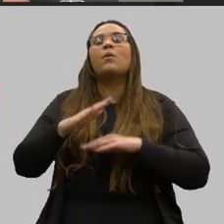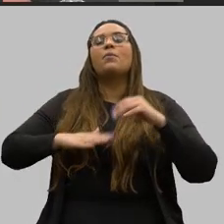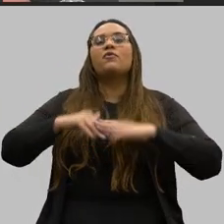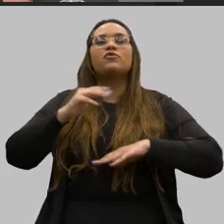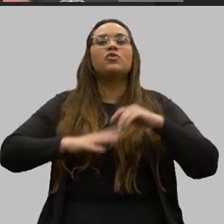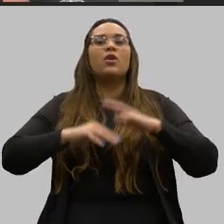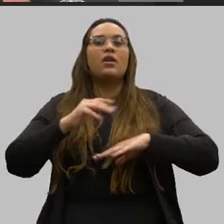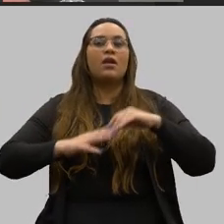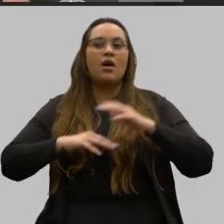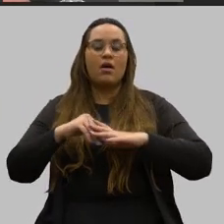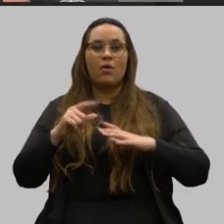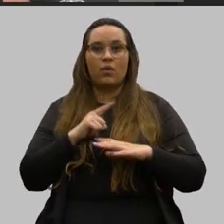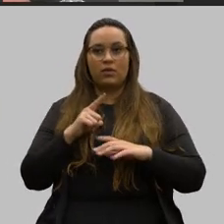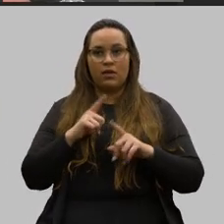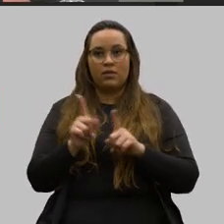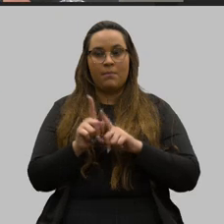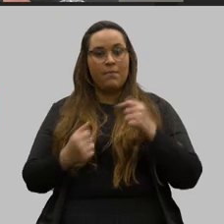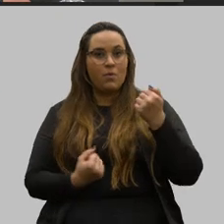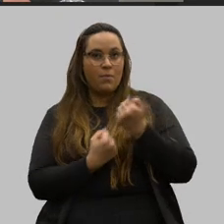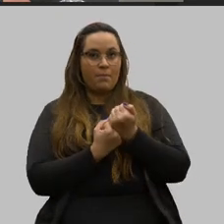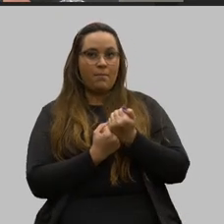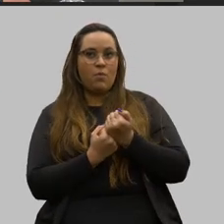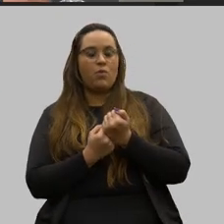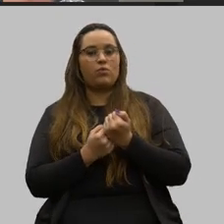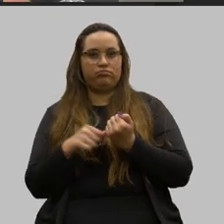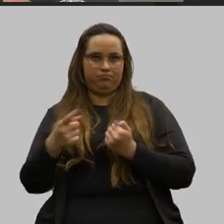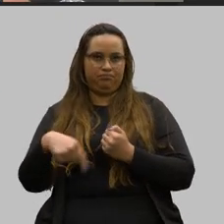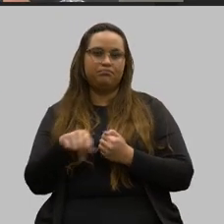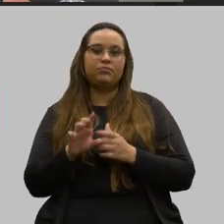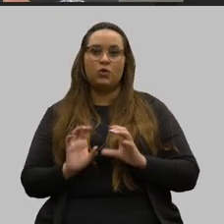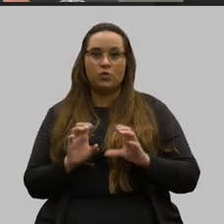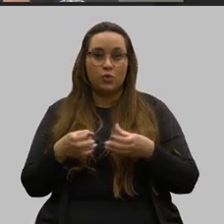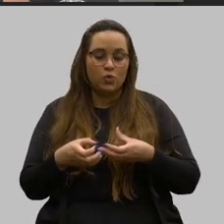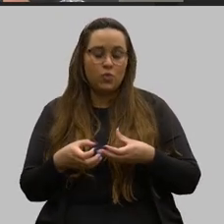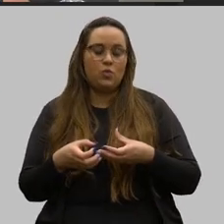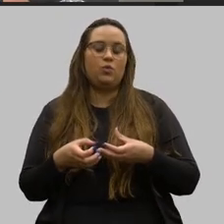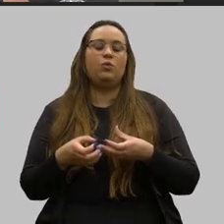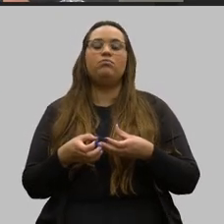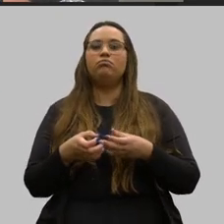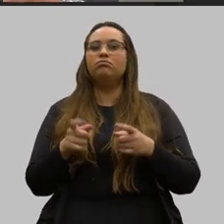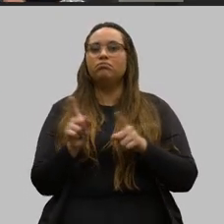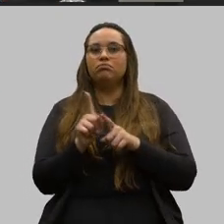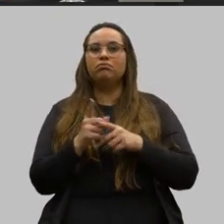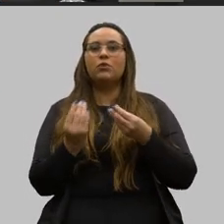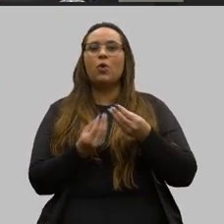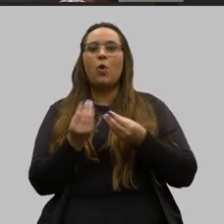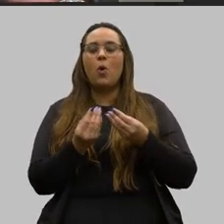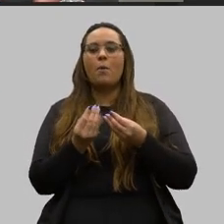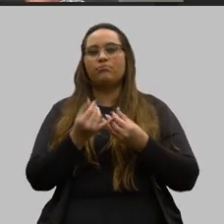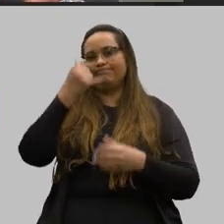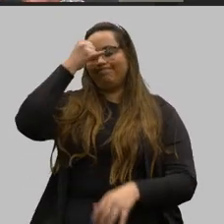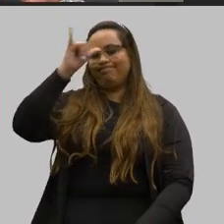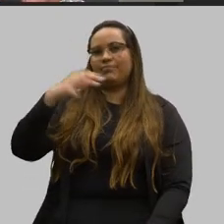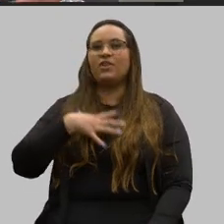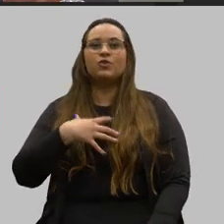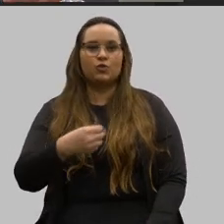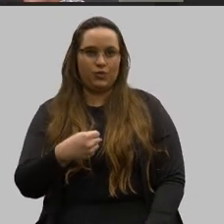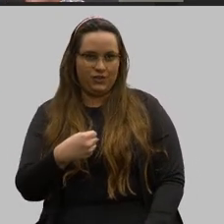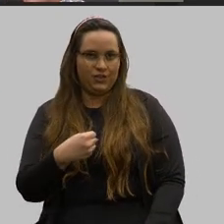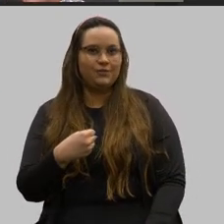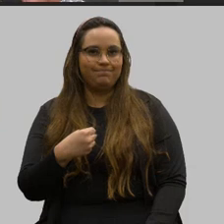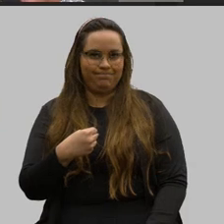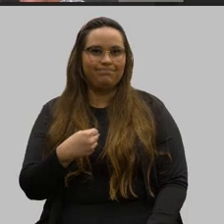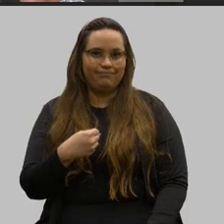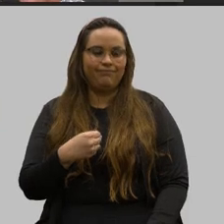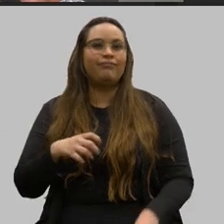os militares que atuam no grupo eh operacional de de atendimento ao suicídio nós tivemos a oportunidade lá dizer que